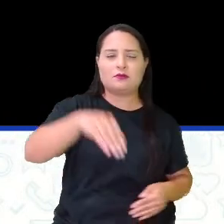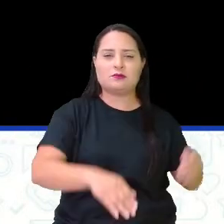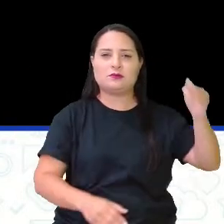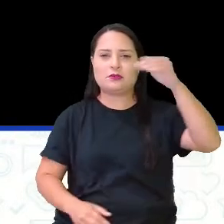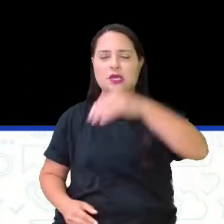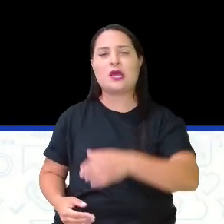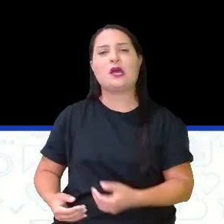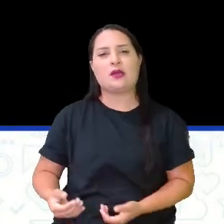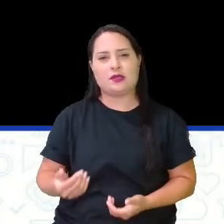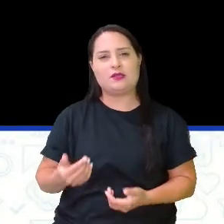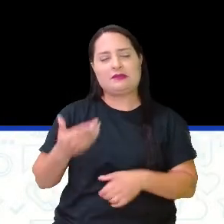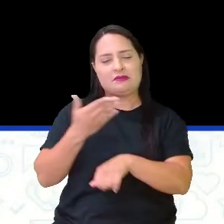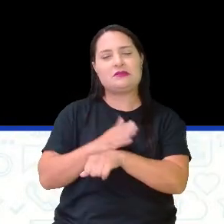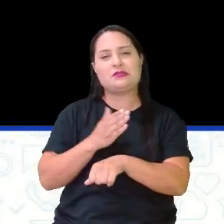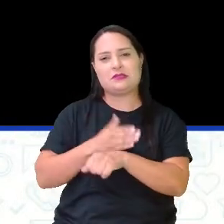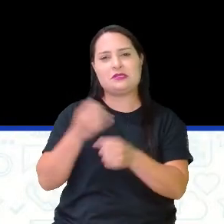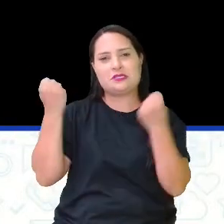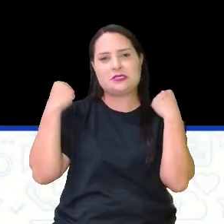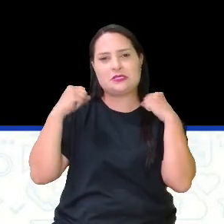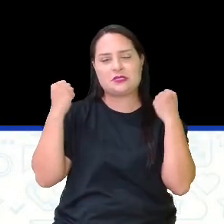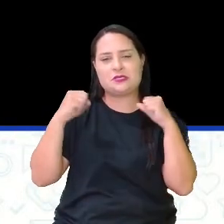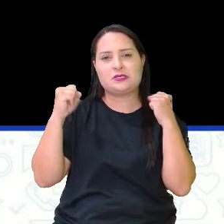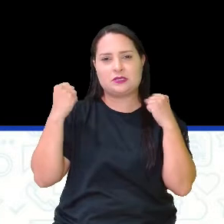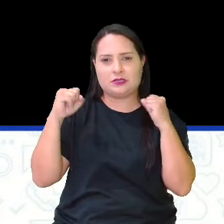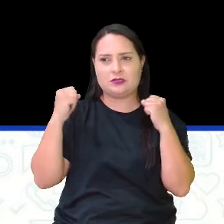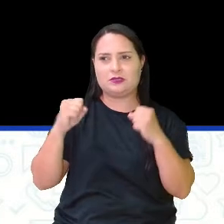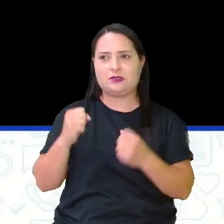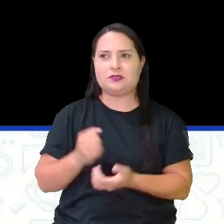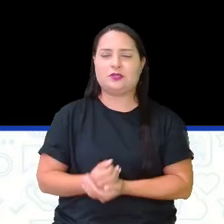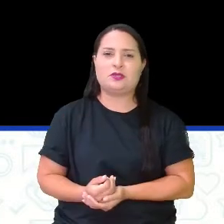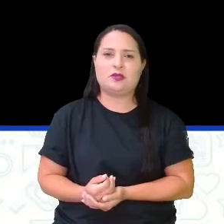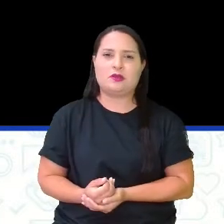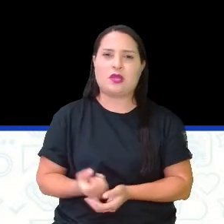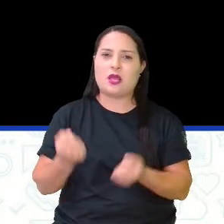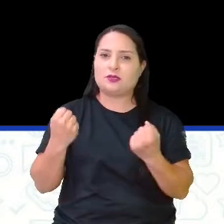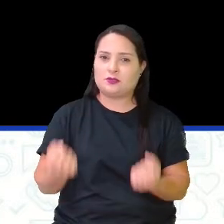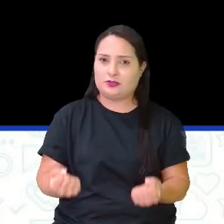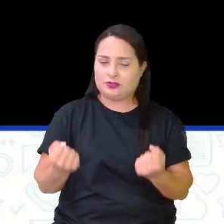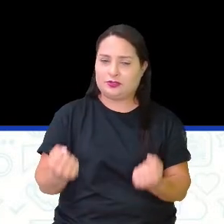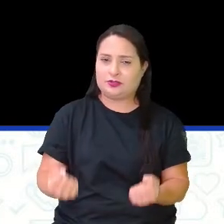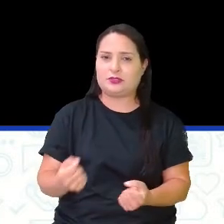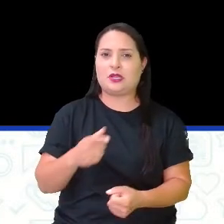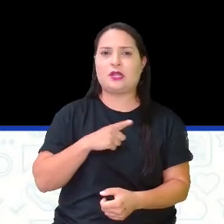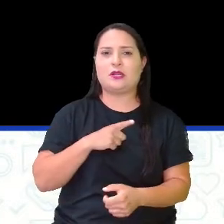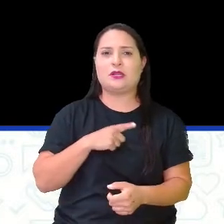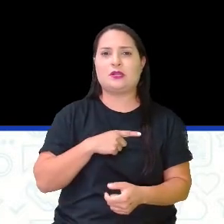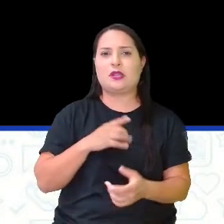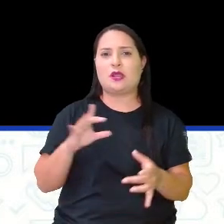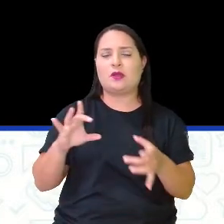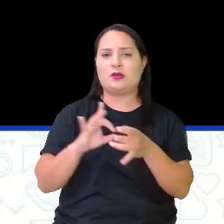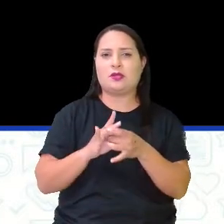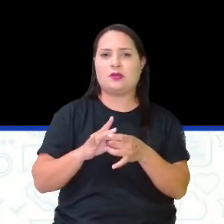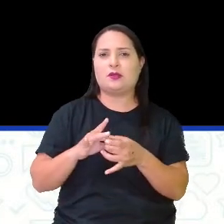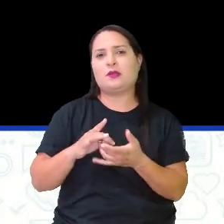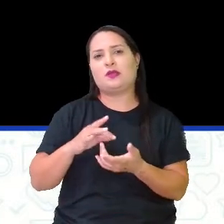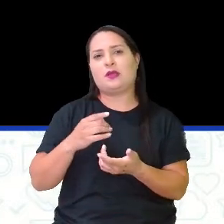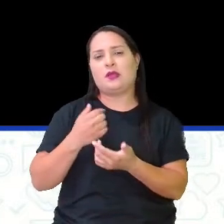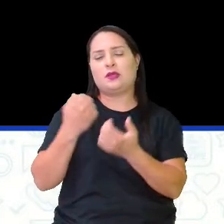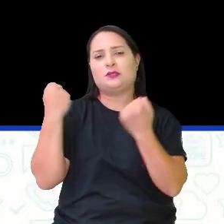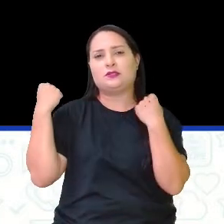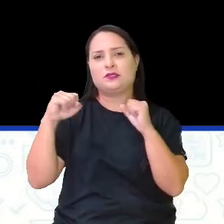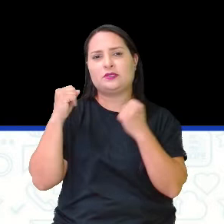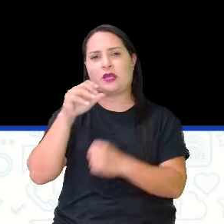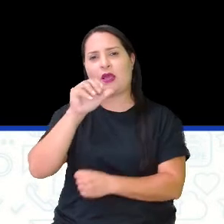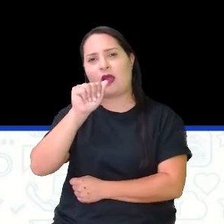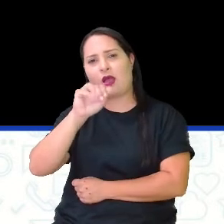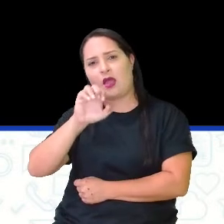de resistência. Quando a gente fala de resistência, tem muito uma relação aí também com os exercícios aeróbicos, né? Quando a